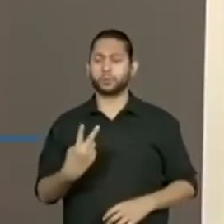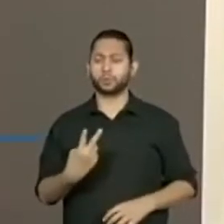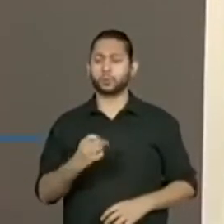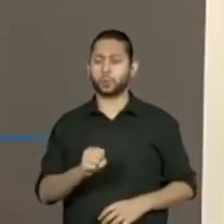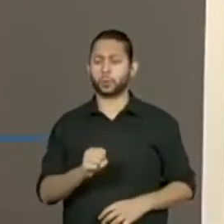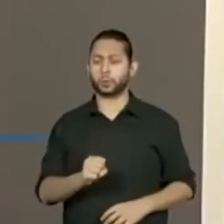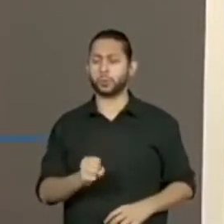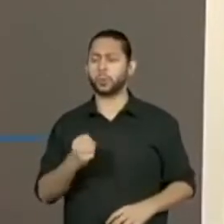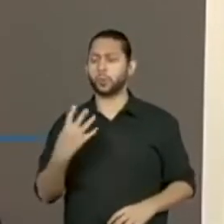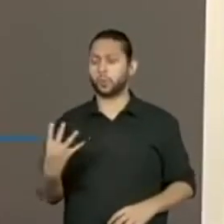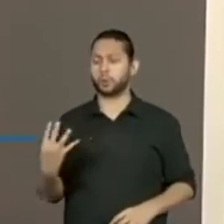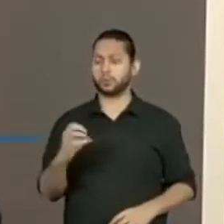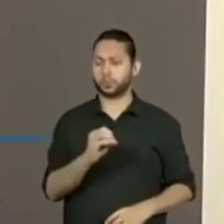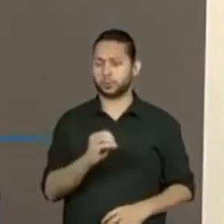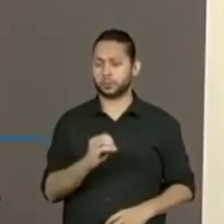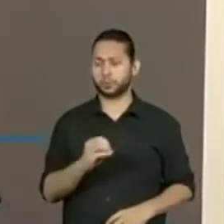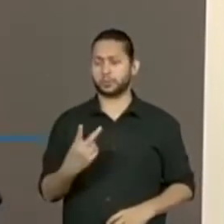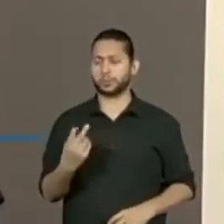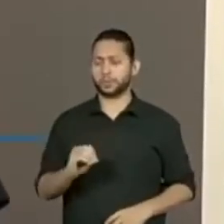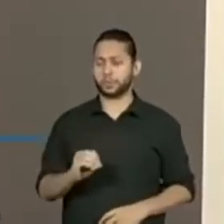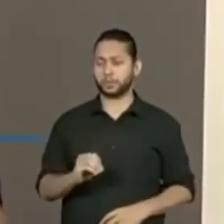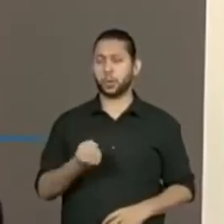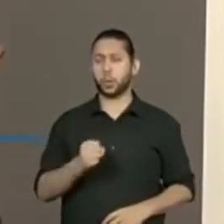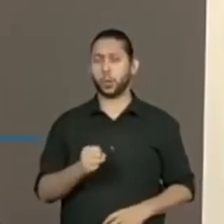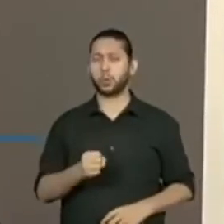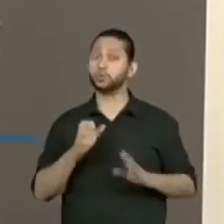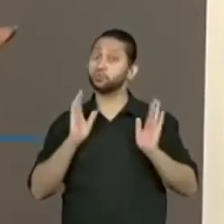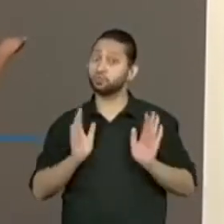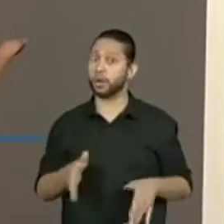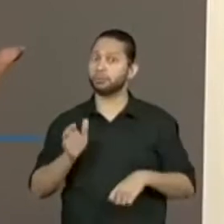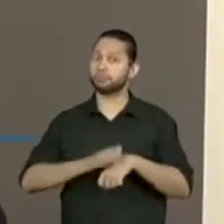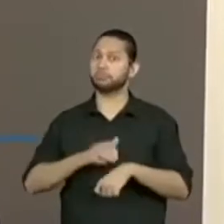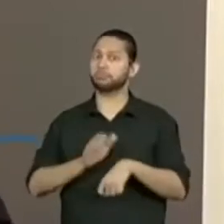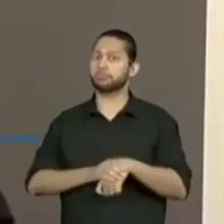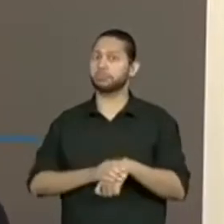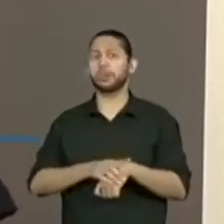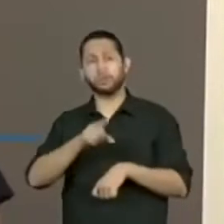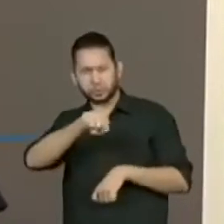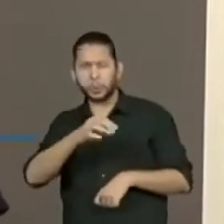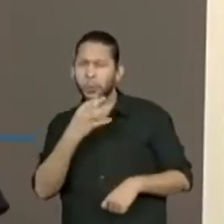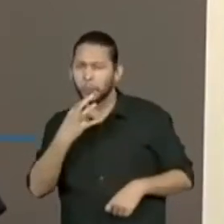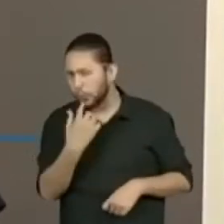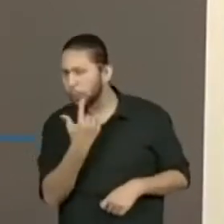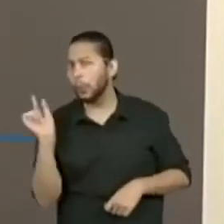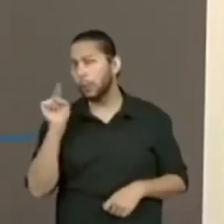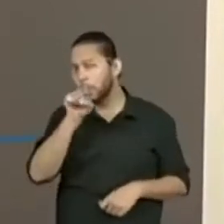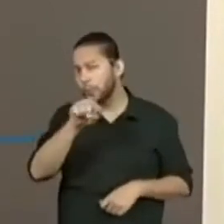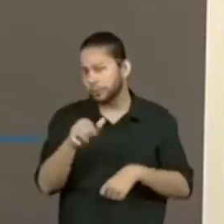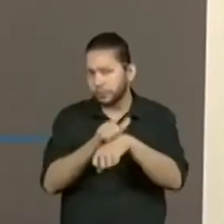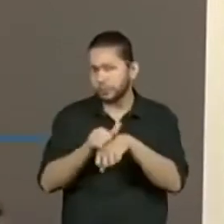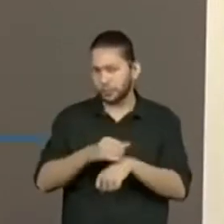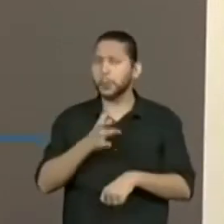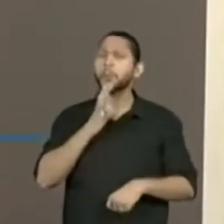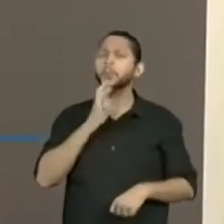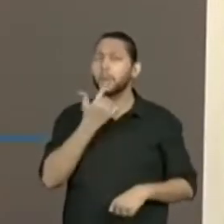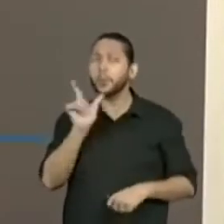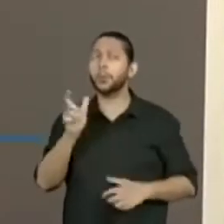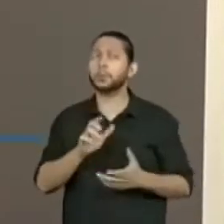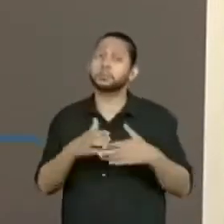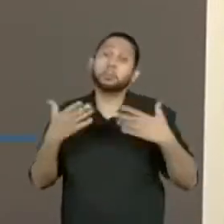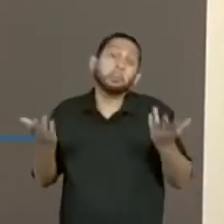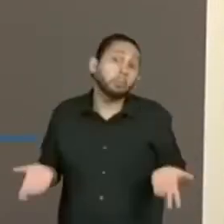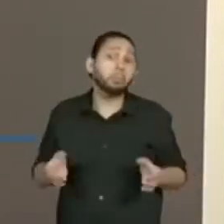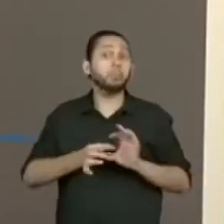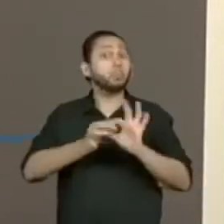400 mais 20 mais 8 não vale mais. Esse a Maria Beatriz descobriu e eu mostrei para vocês. Mas será que vocês têm aqui uma